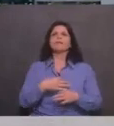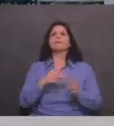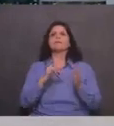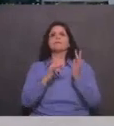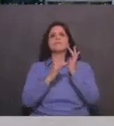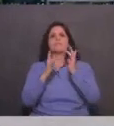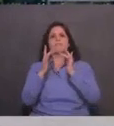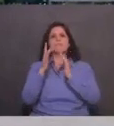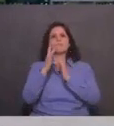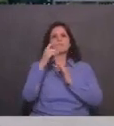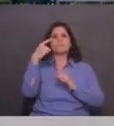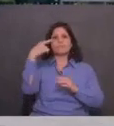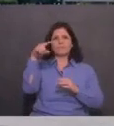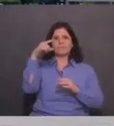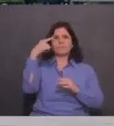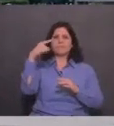invisibilium, et in